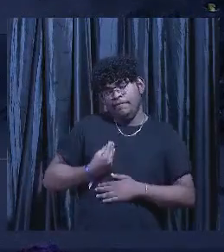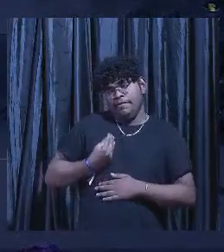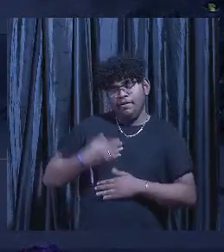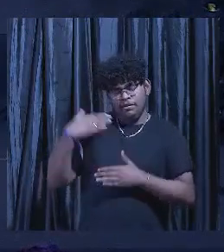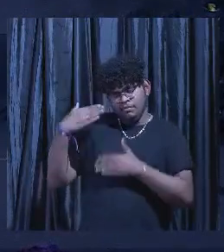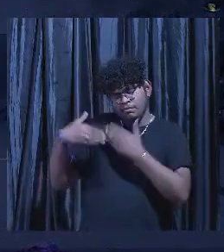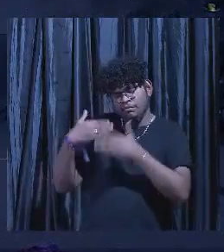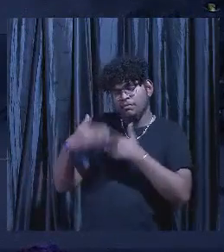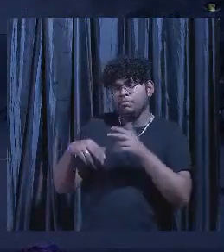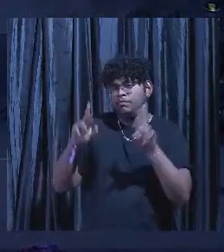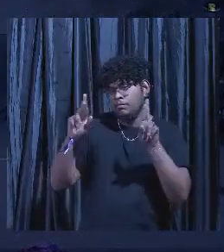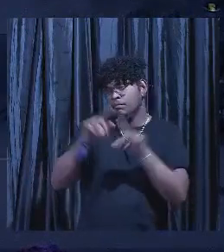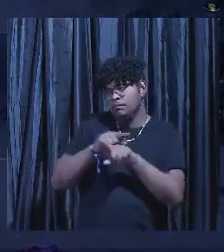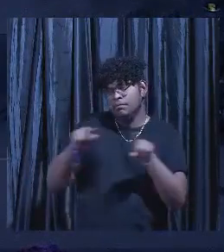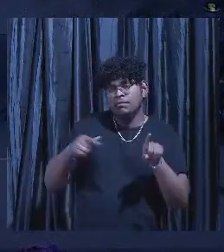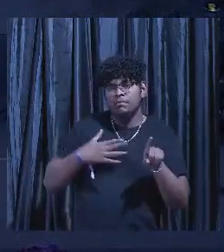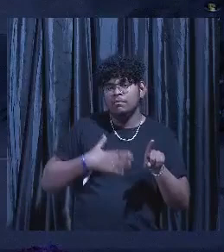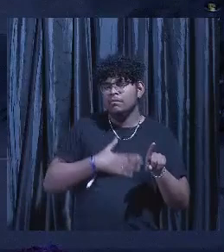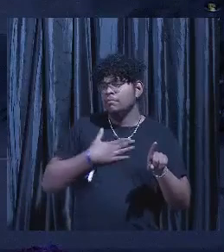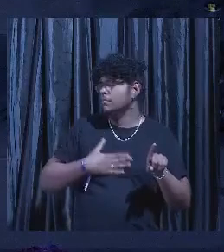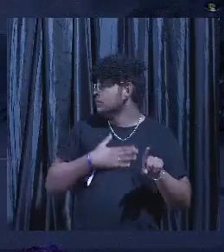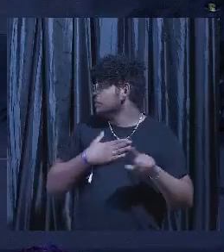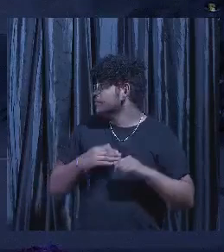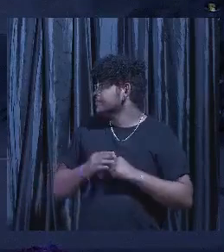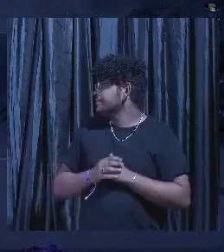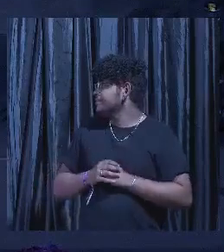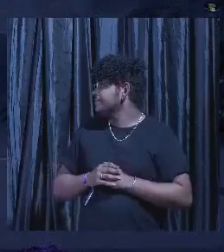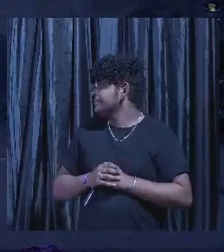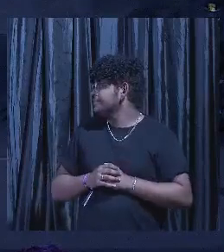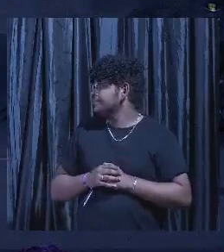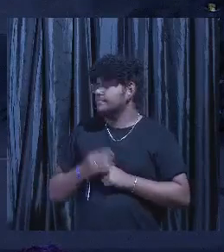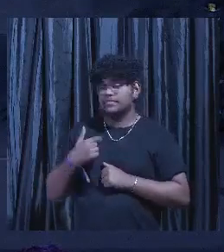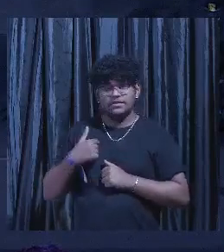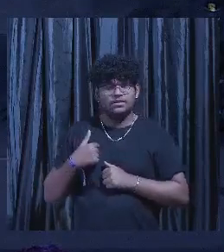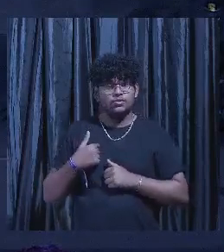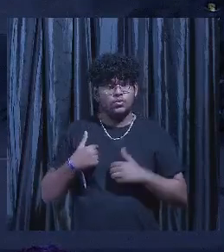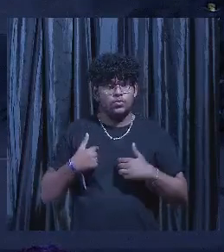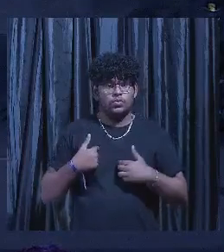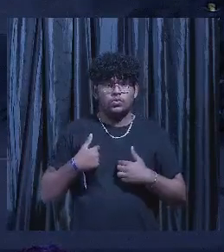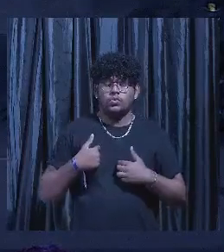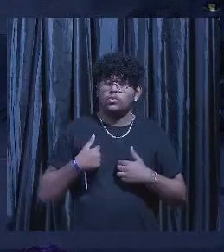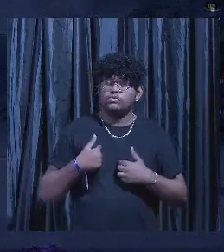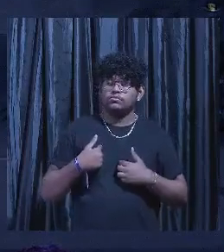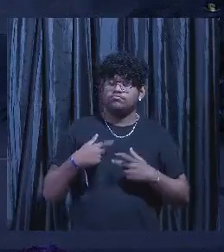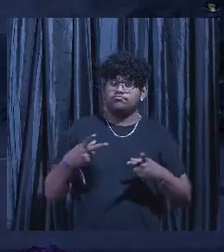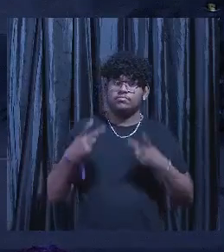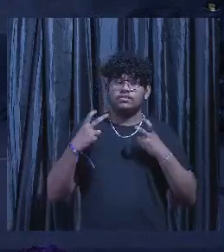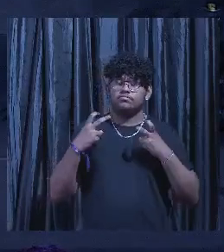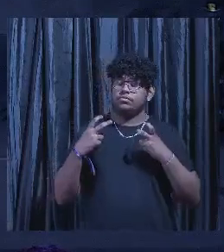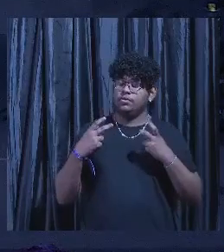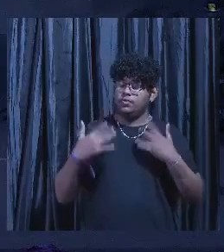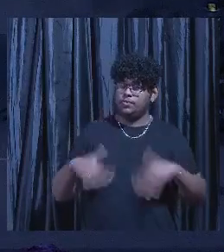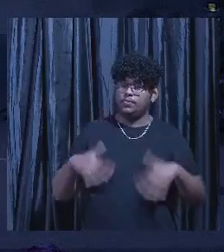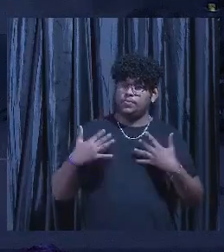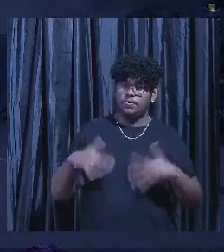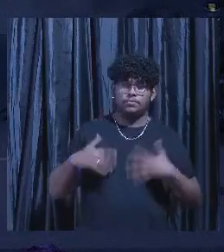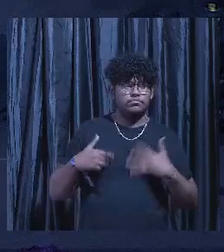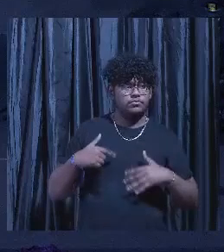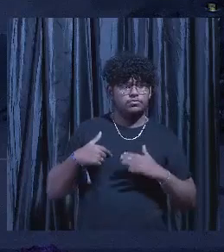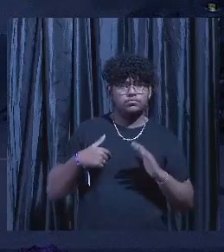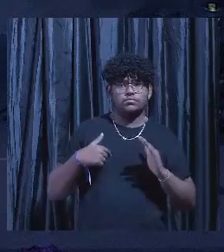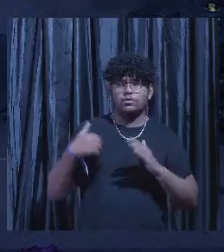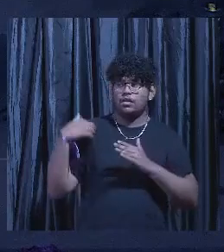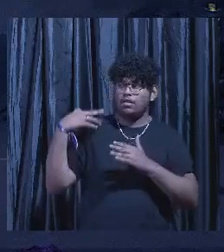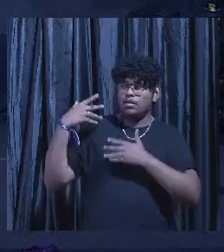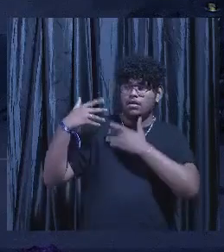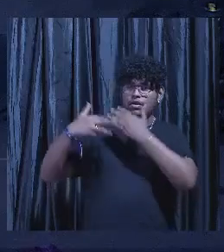gostem. E aí eu me dei conta de quanta coisa eu vivi, de quanta coisa eu passei nesses últimos